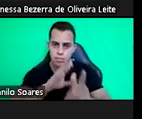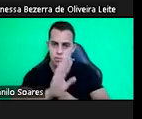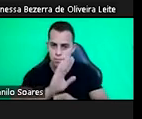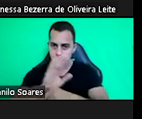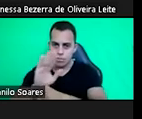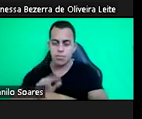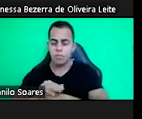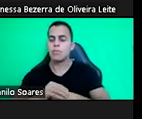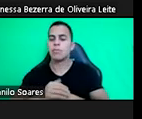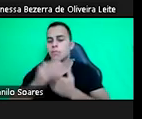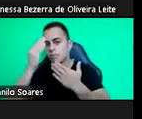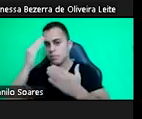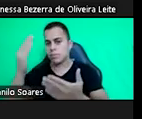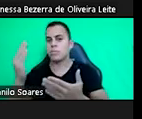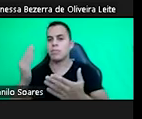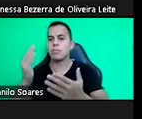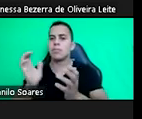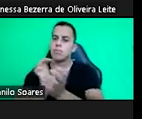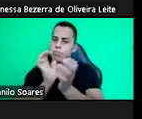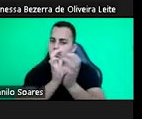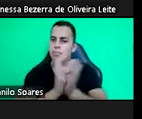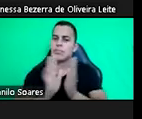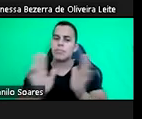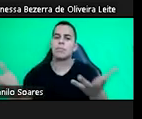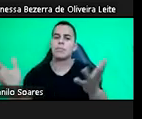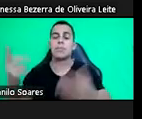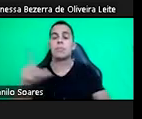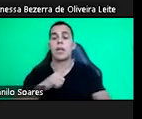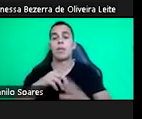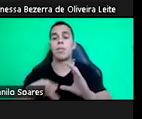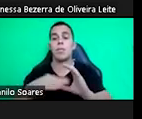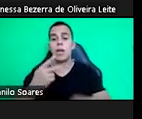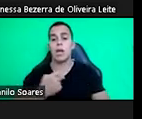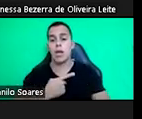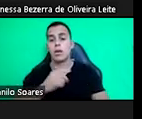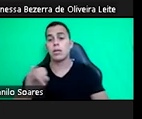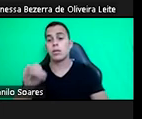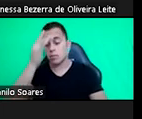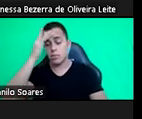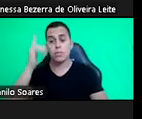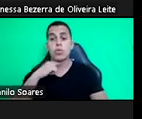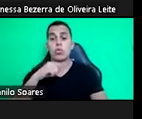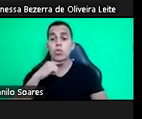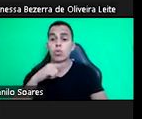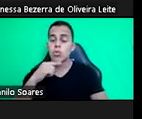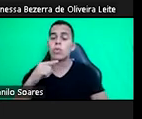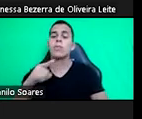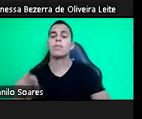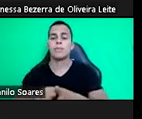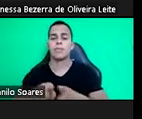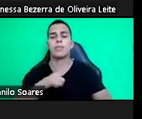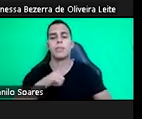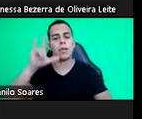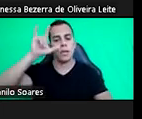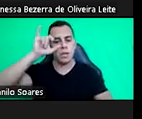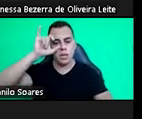agradeço às agências de fomento. Aqui tem meu e-mail para se alguém tiver alguma dúvida. E a gente tem um Instagram